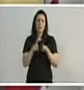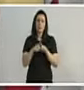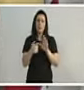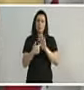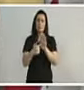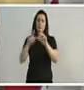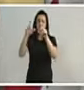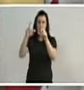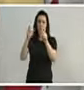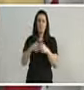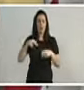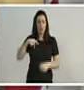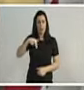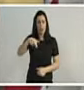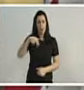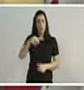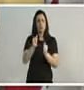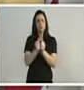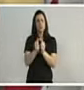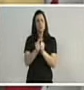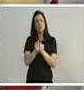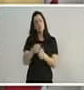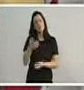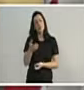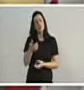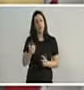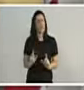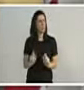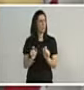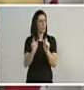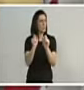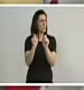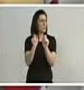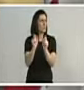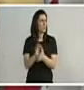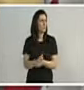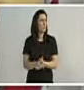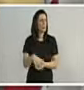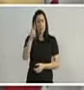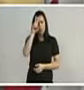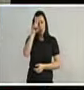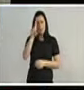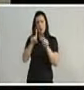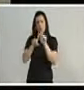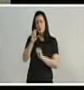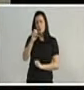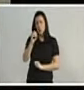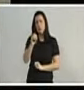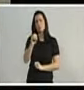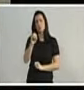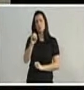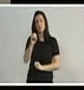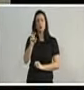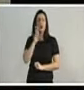fotos da caminhada da oncologia que participamos no último sábado no parque ramiro alusiva ao outubro rosa onde ainda e especial novembro azul